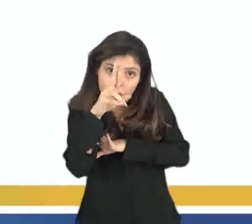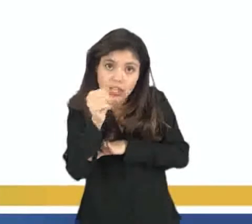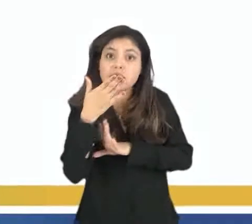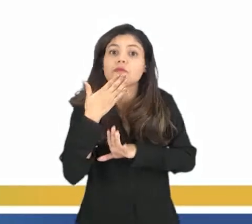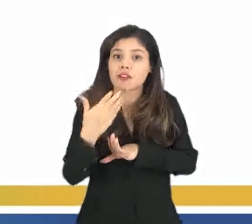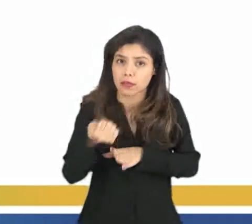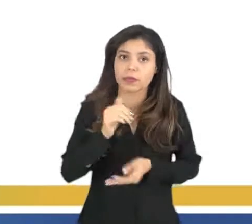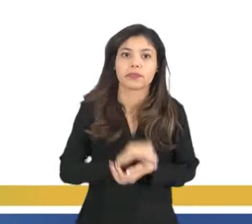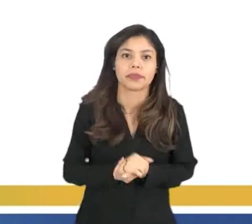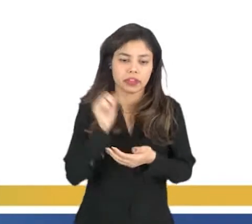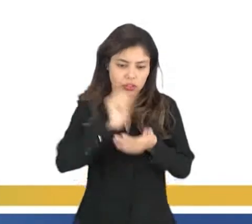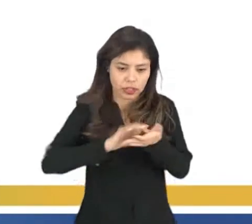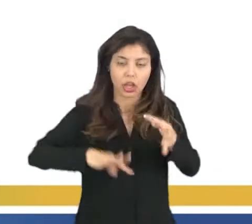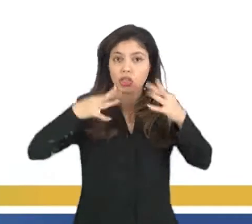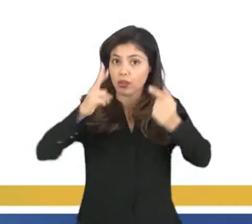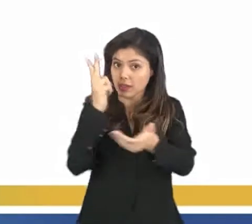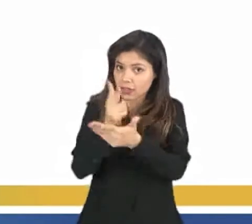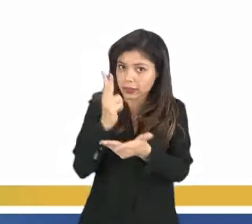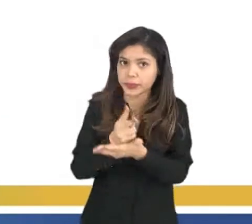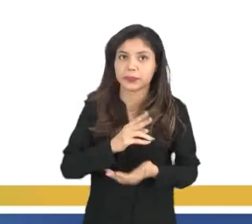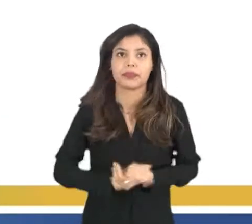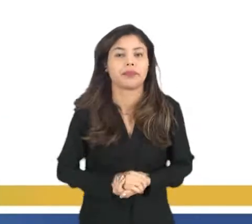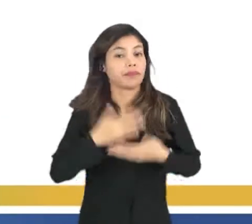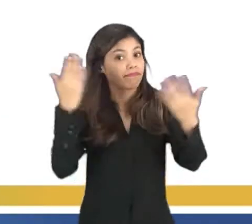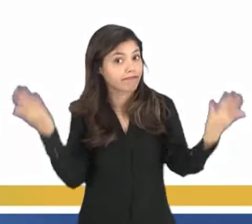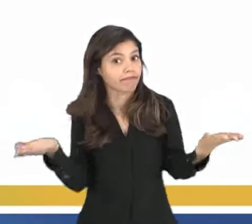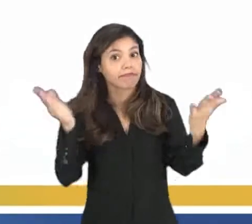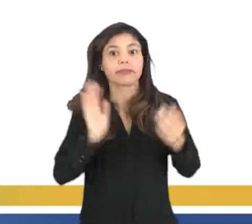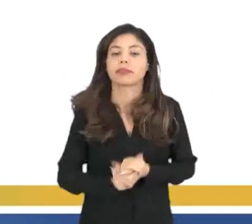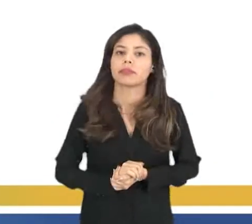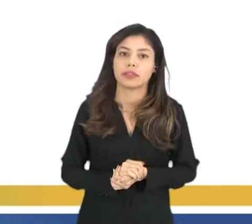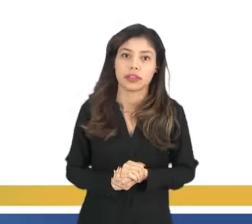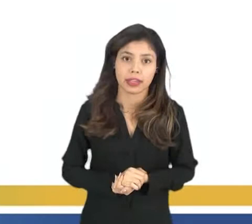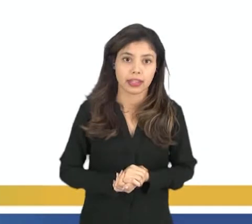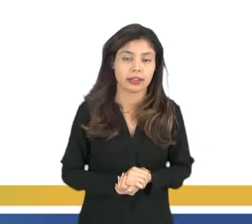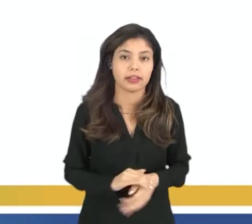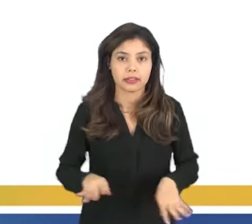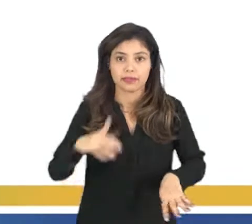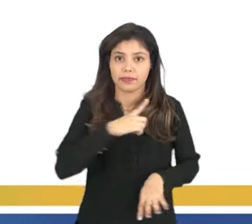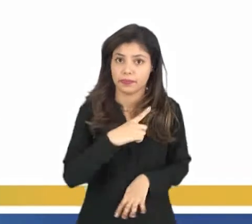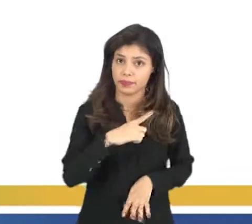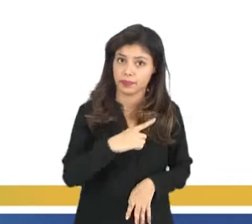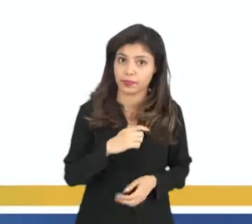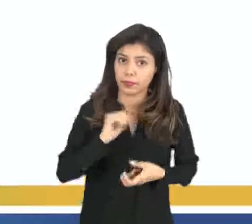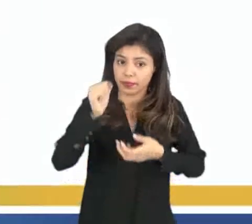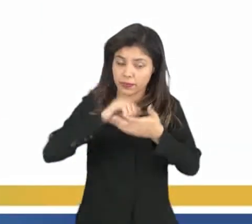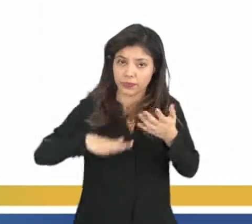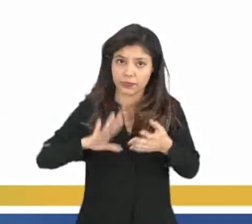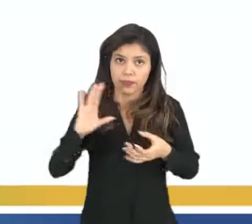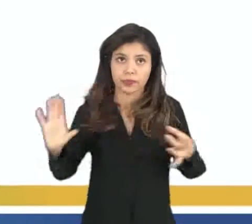que as minhas atividades aconteçam a todo momento. E aí, qual que é a alternativa ligada à teoria celular?